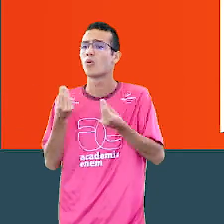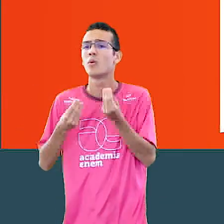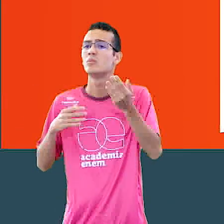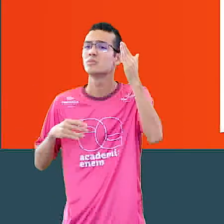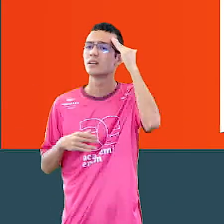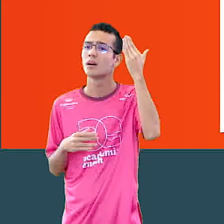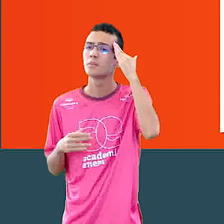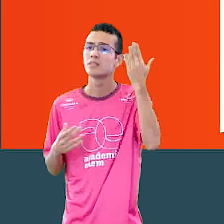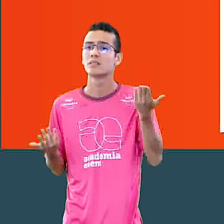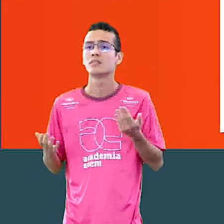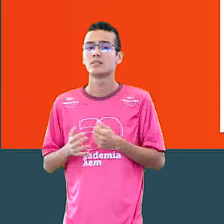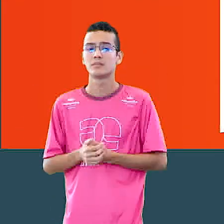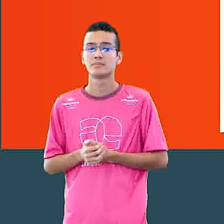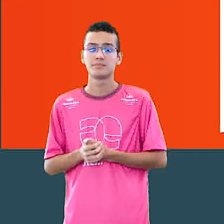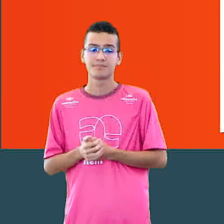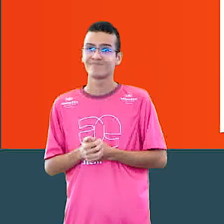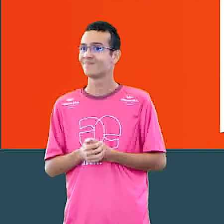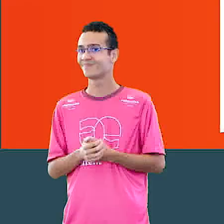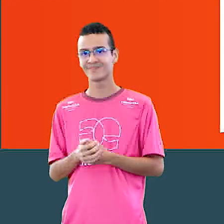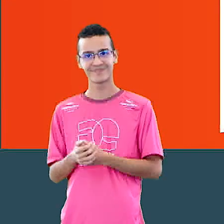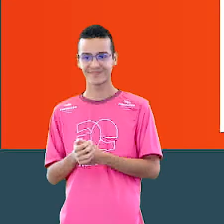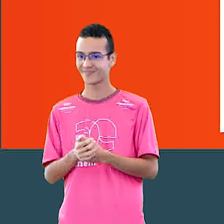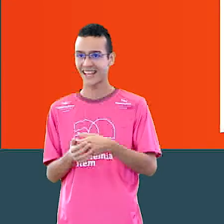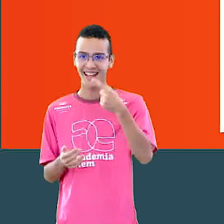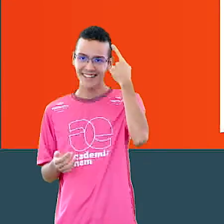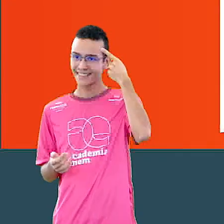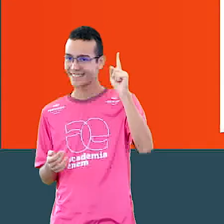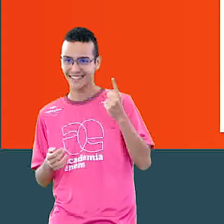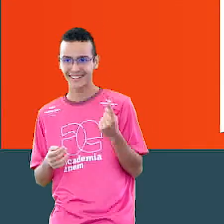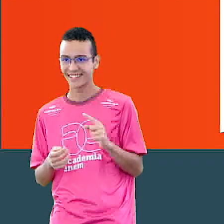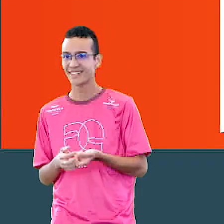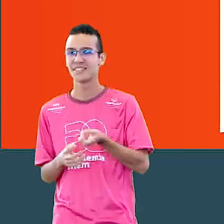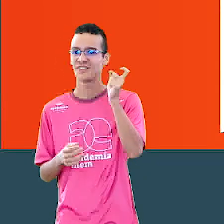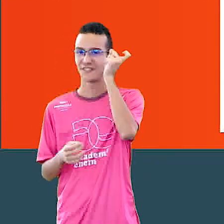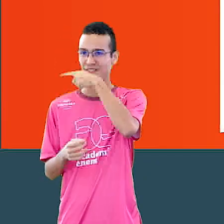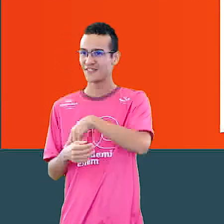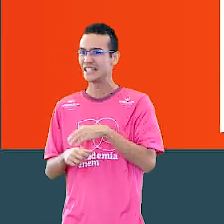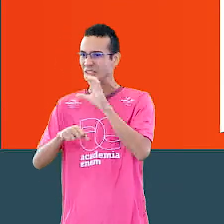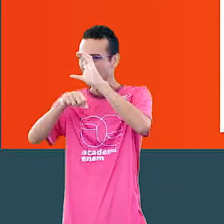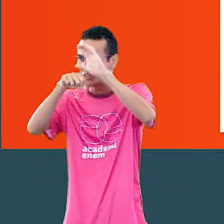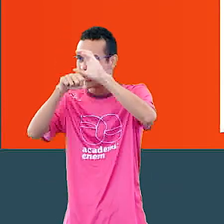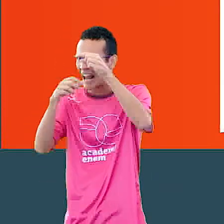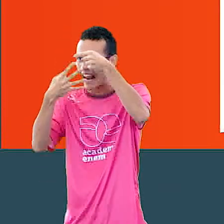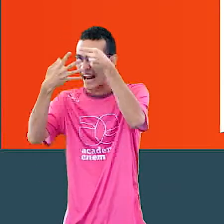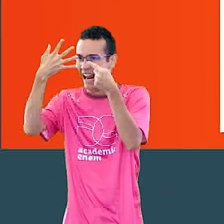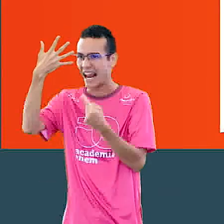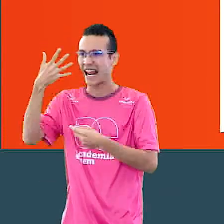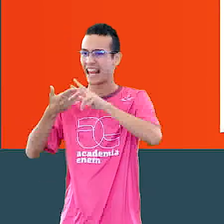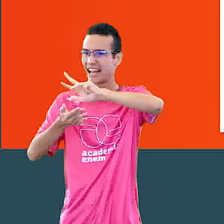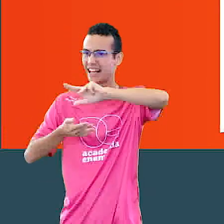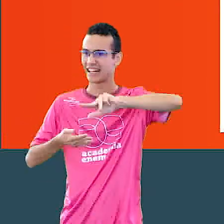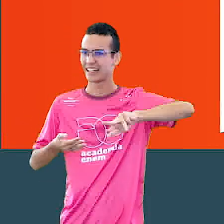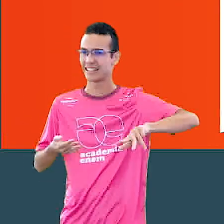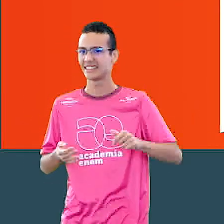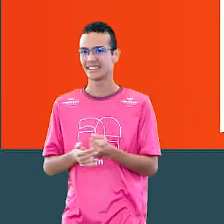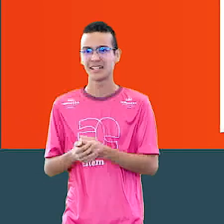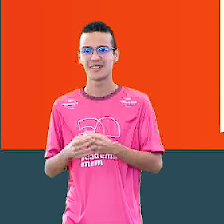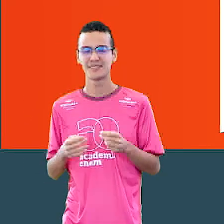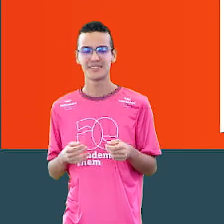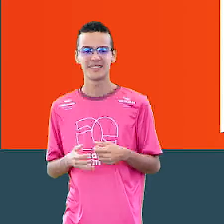corte? De jeito nenhum, eu lá sei isso, eu não sei decorado não, gente. Não tem quem decore isso não. Agora, o que é importante você